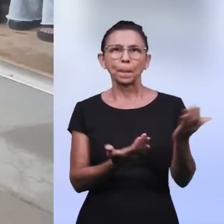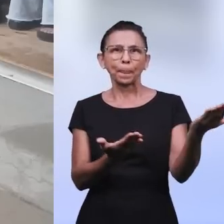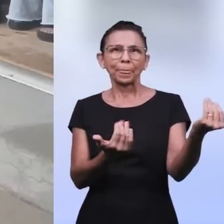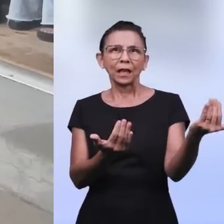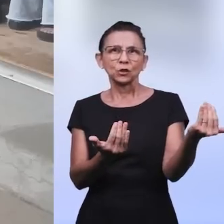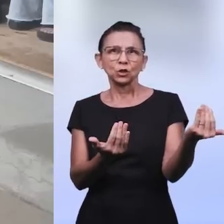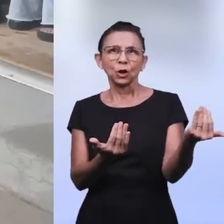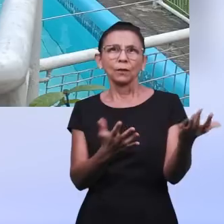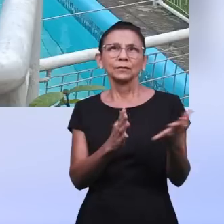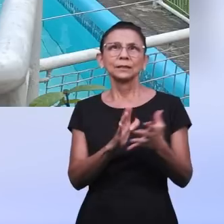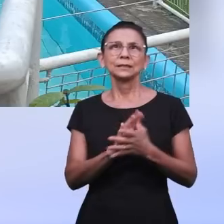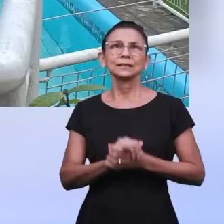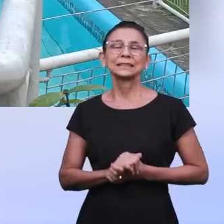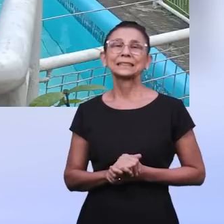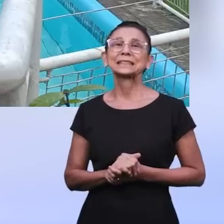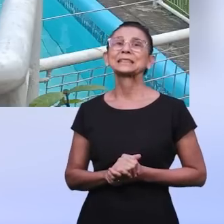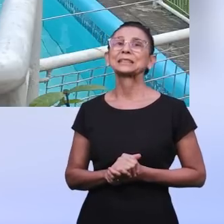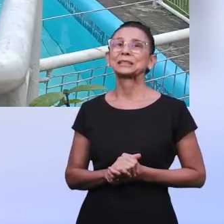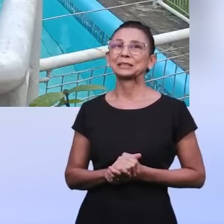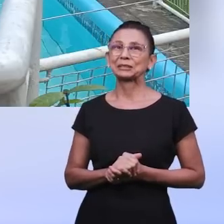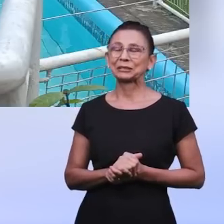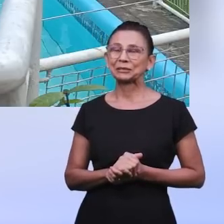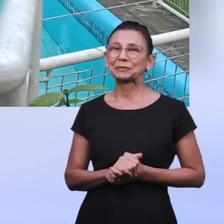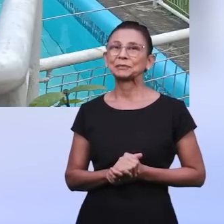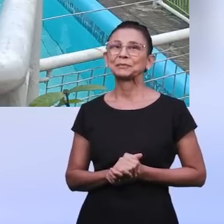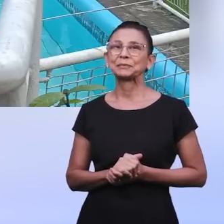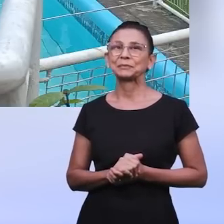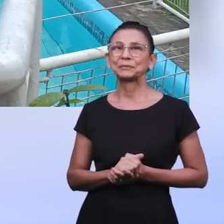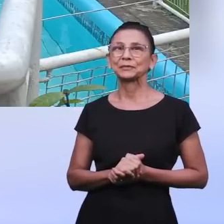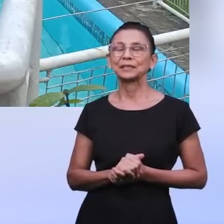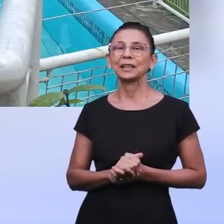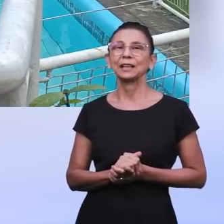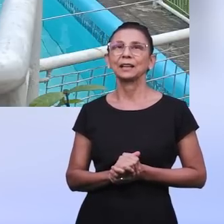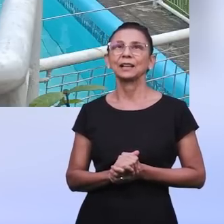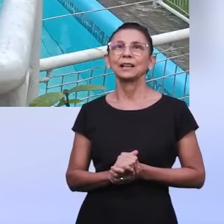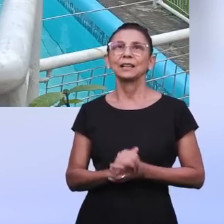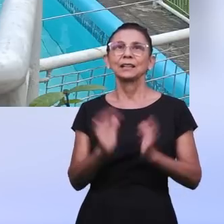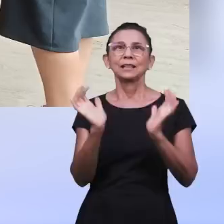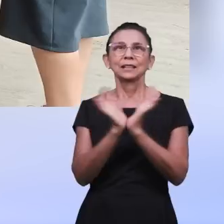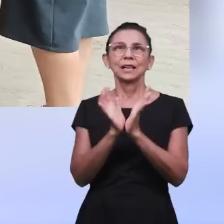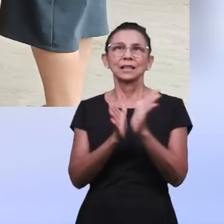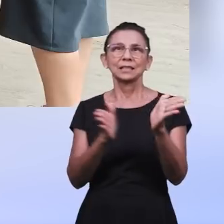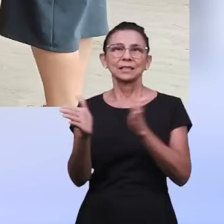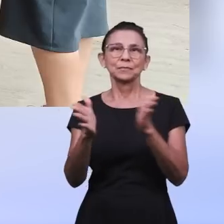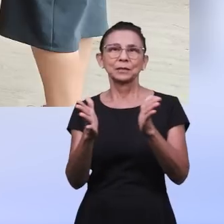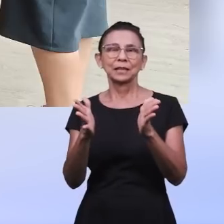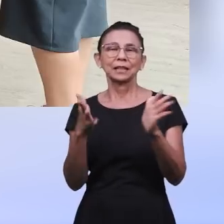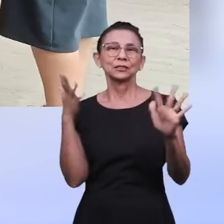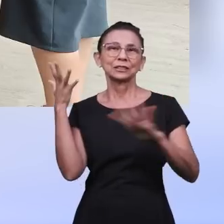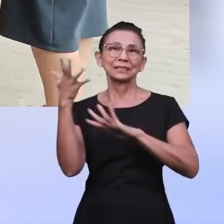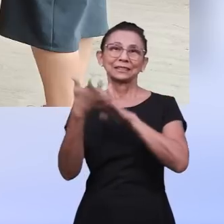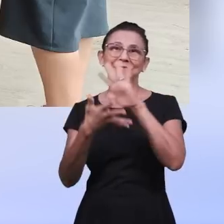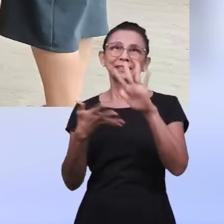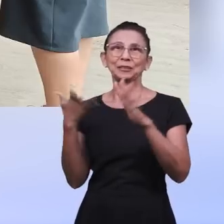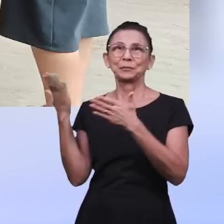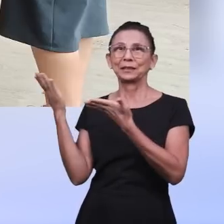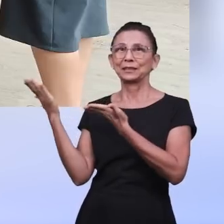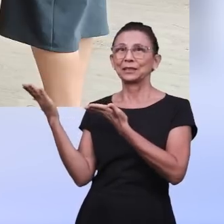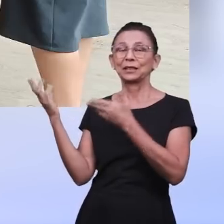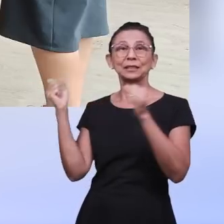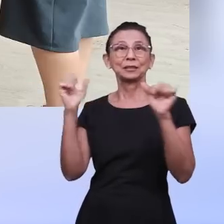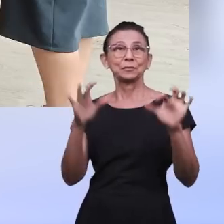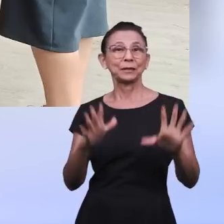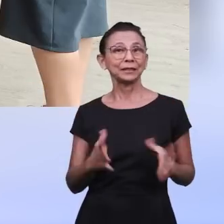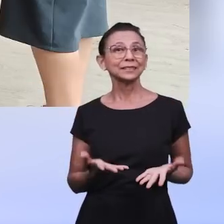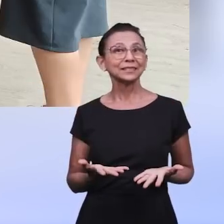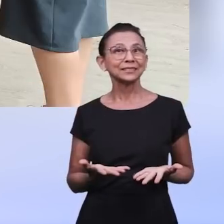incluindo jovens que se batizaram e que foram assistidos pela equipe de acessibilidade e Libras. Olha que